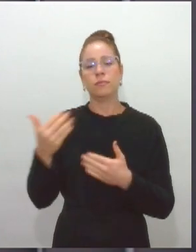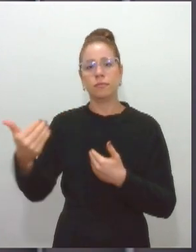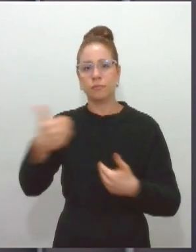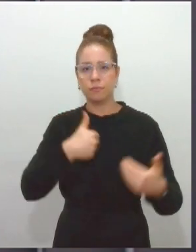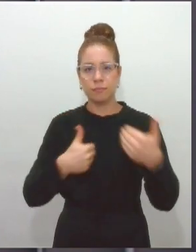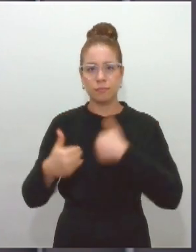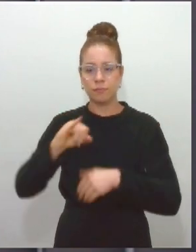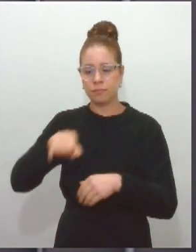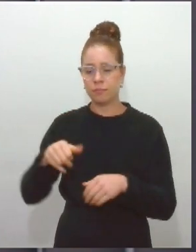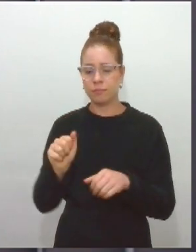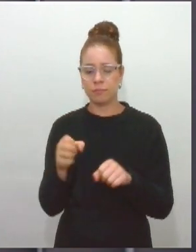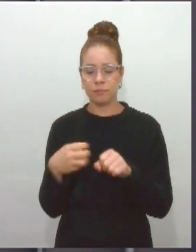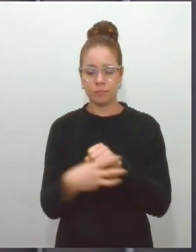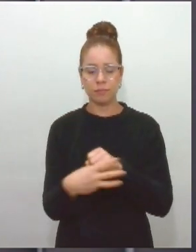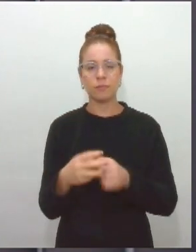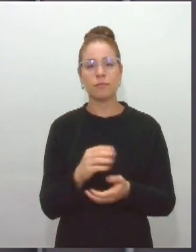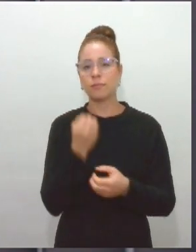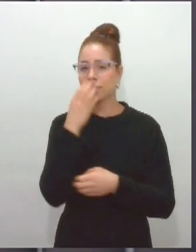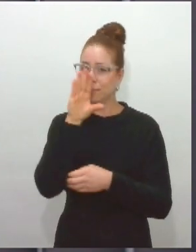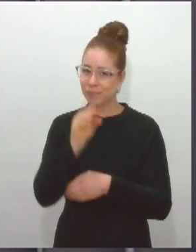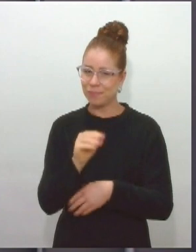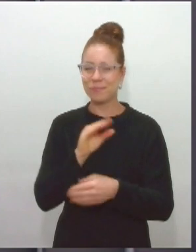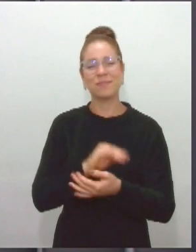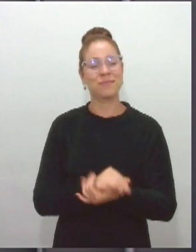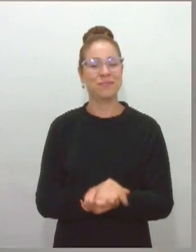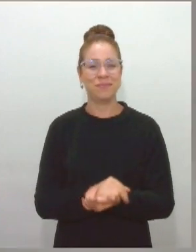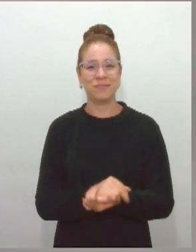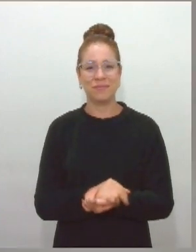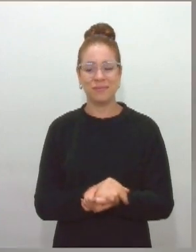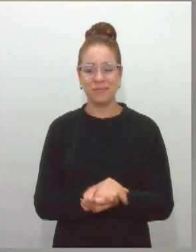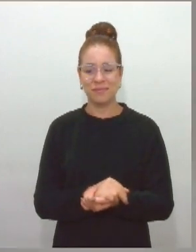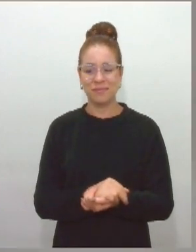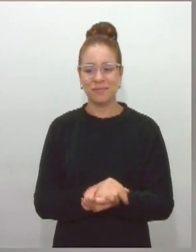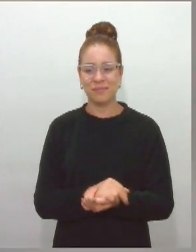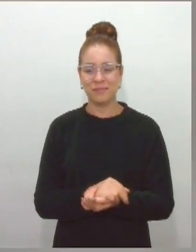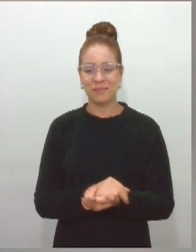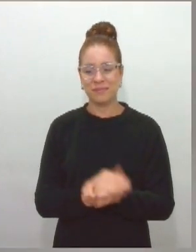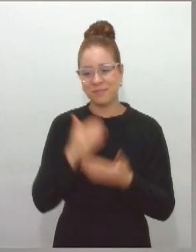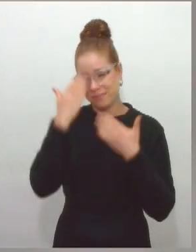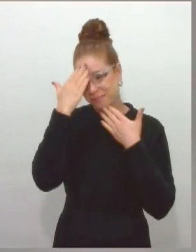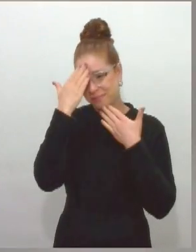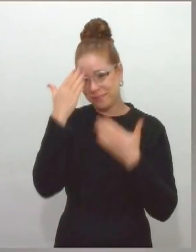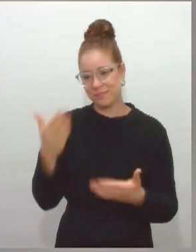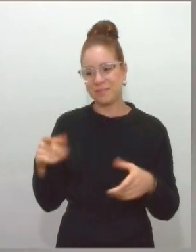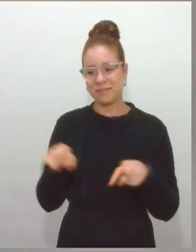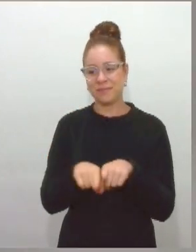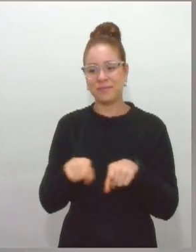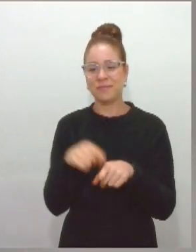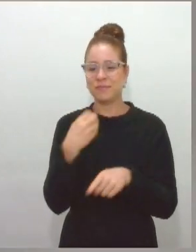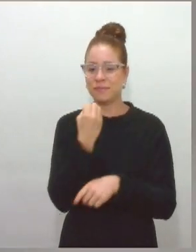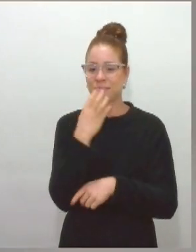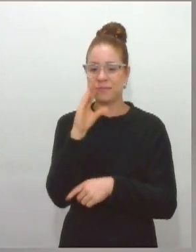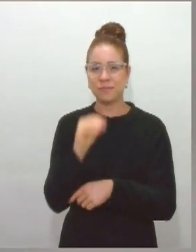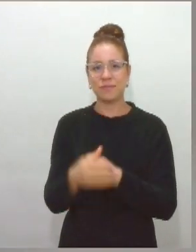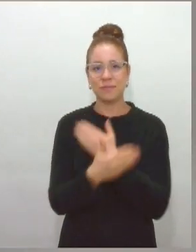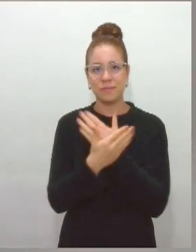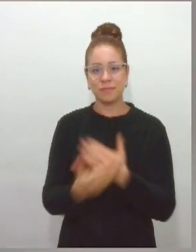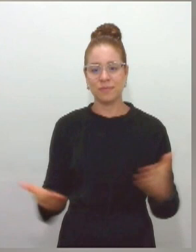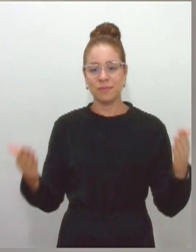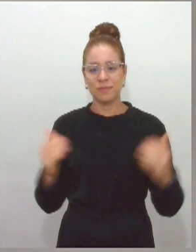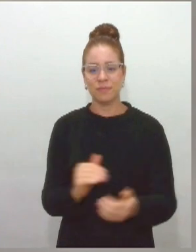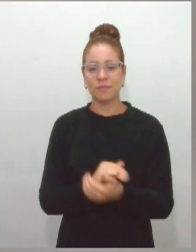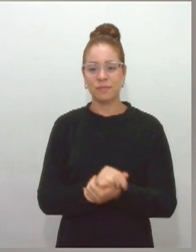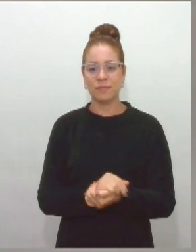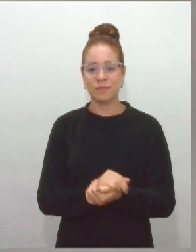da Alese. Tenha uma boa noite. Muito obrigado, Acival. Uma boa noite a todos. Né? Uma boa noite para os telespectadores.